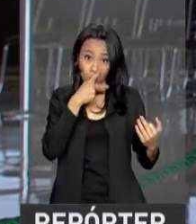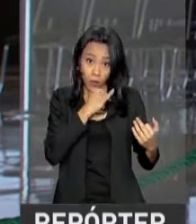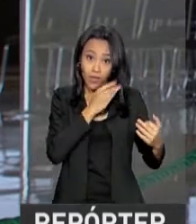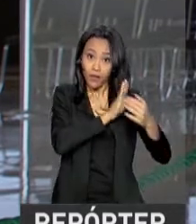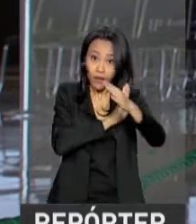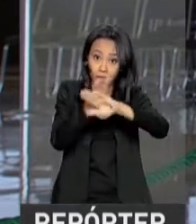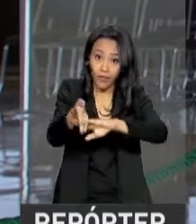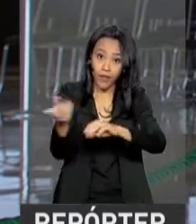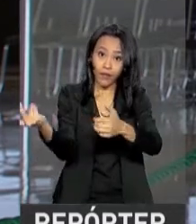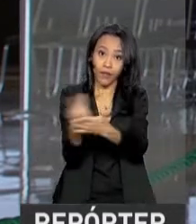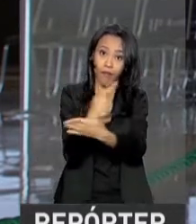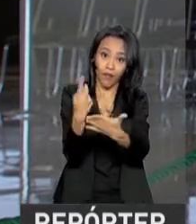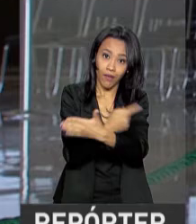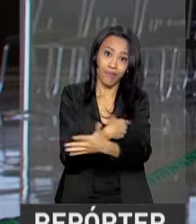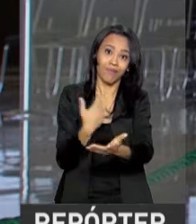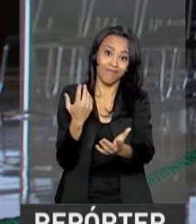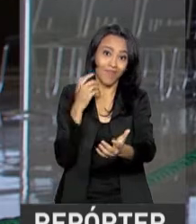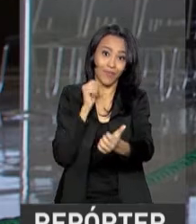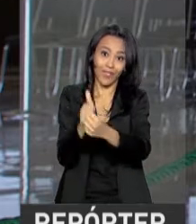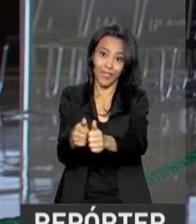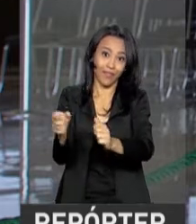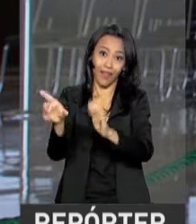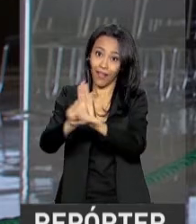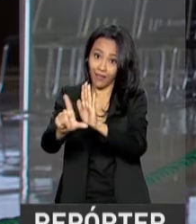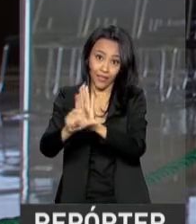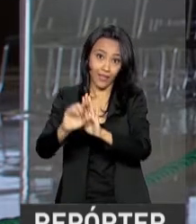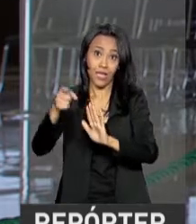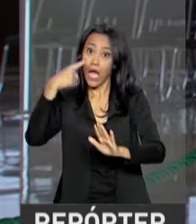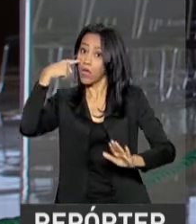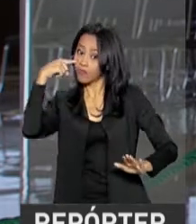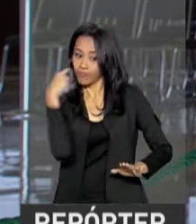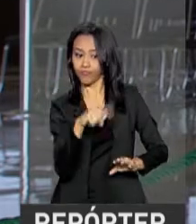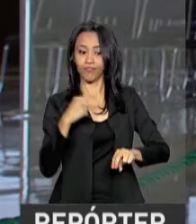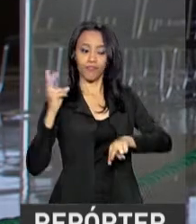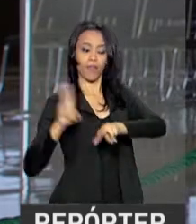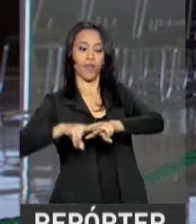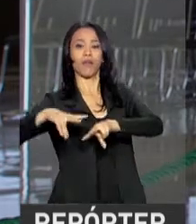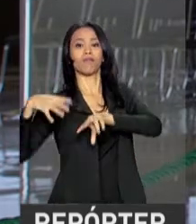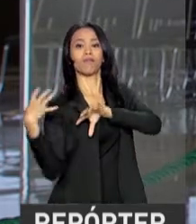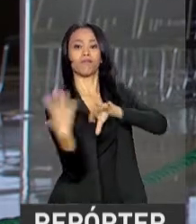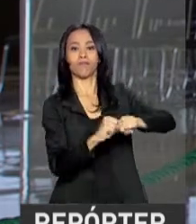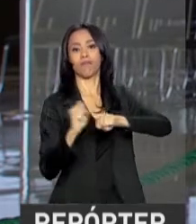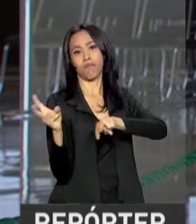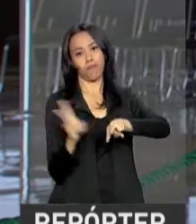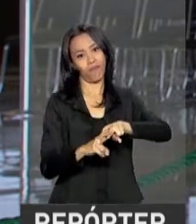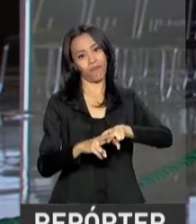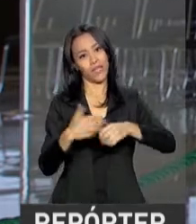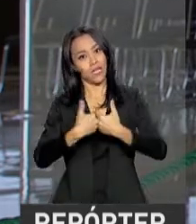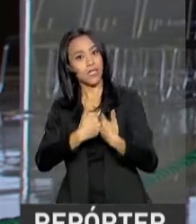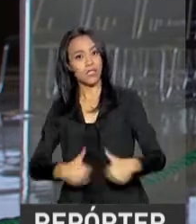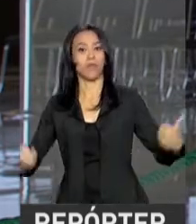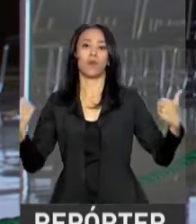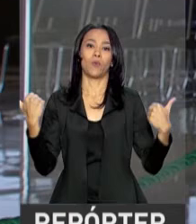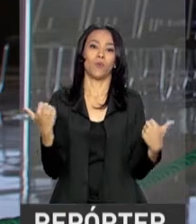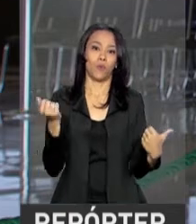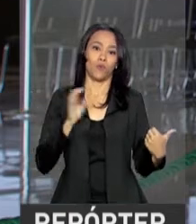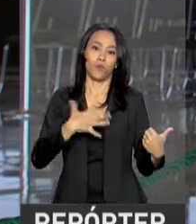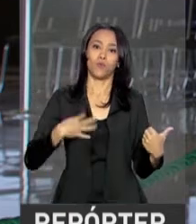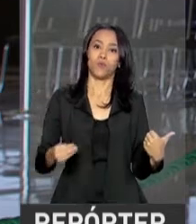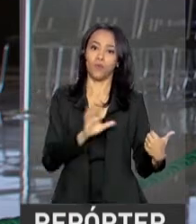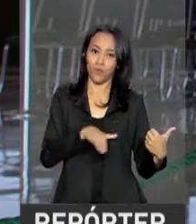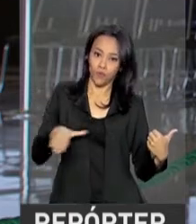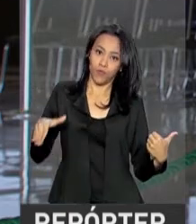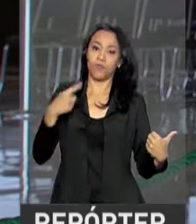foram presos estão em prisões federais e as crianças foram levadas para abrigos e esse é um assunto que deve ser tratado ontem o itamaraty